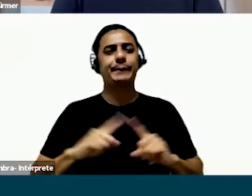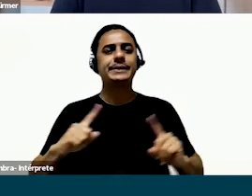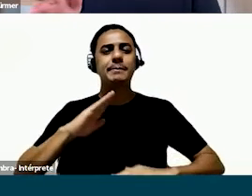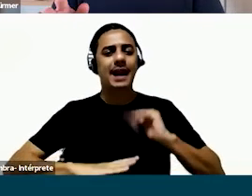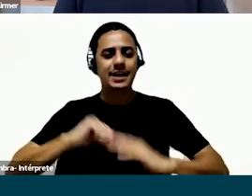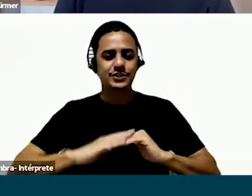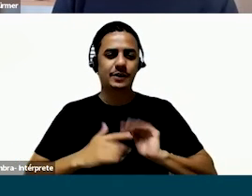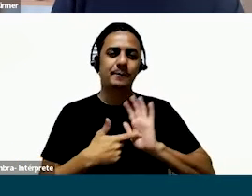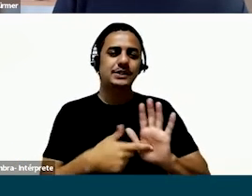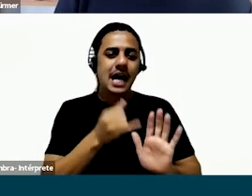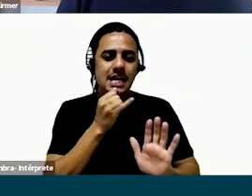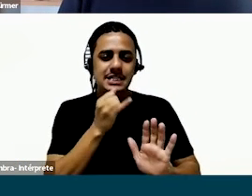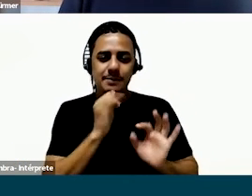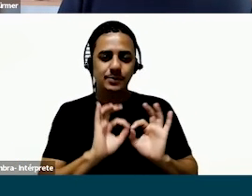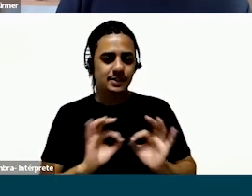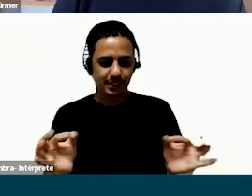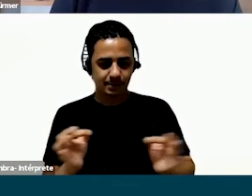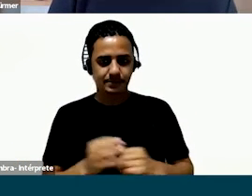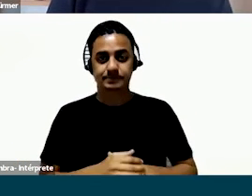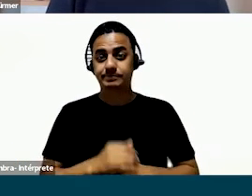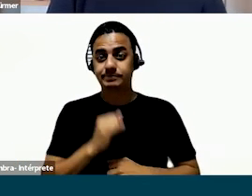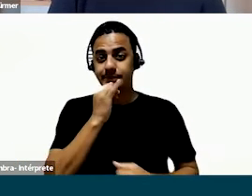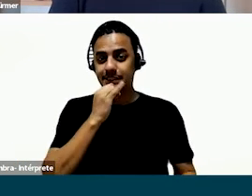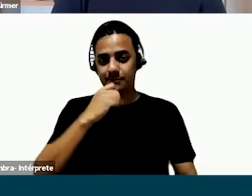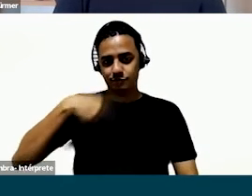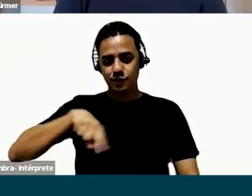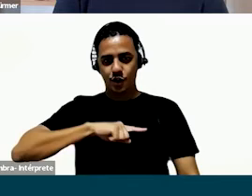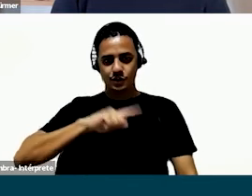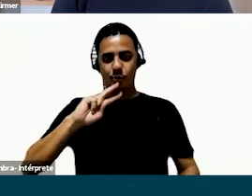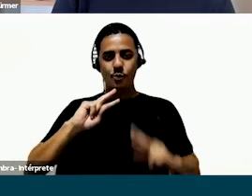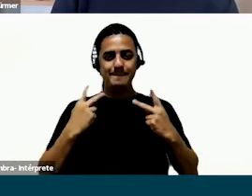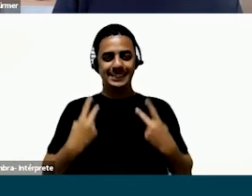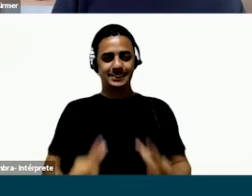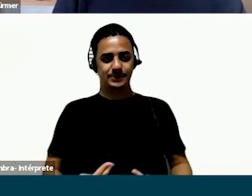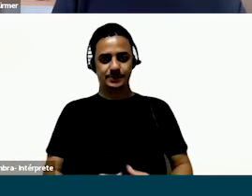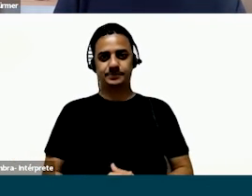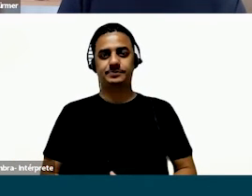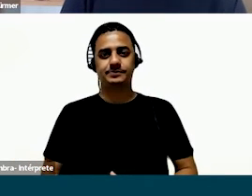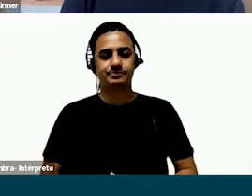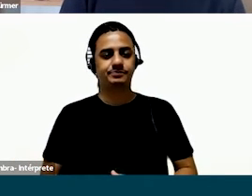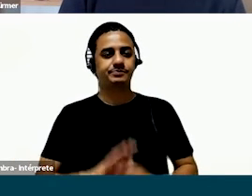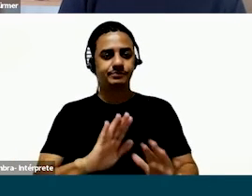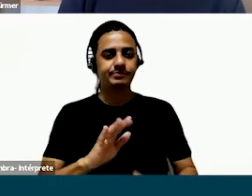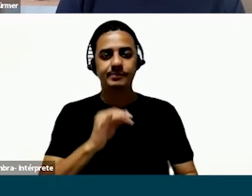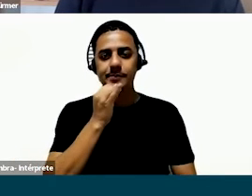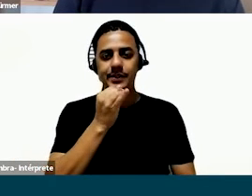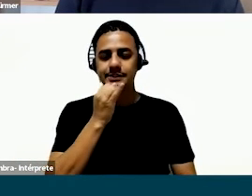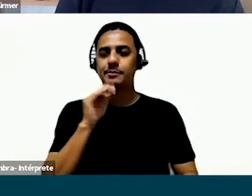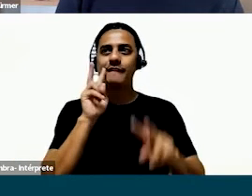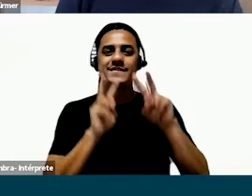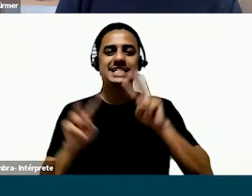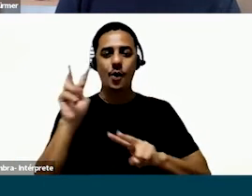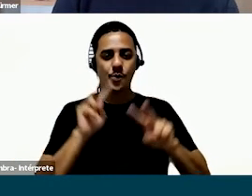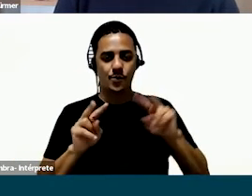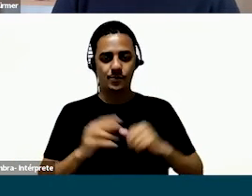Falei, mas como se aplica na prática? Eu trouxe um exemplo bem básico aqui de um negócio bem analógico chamado ser humano. Vamos pensar naquele stack de estratégia